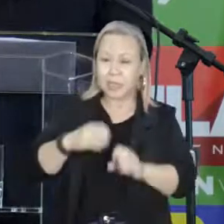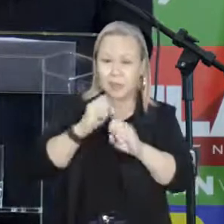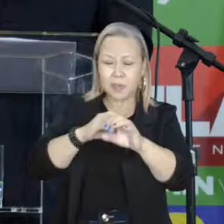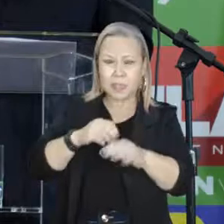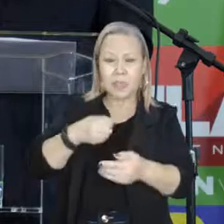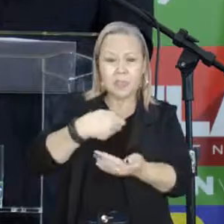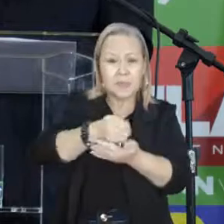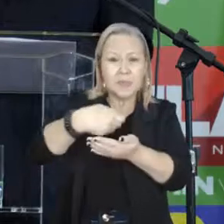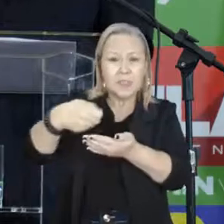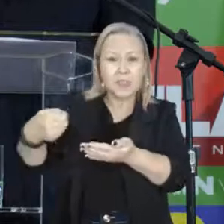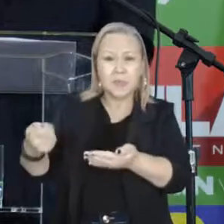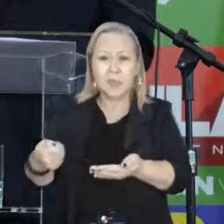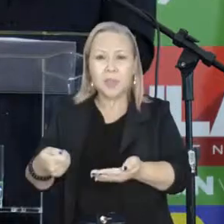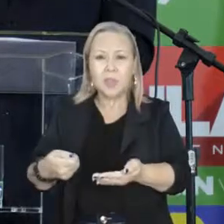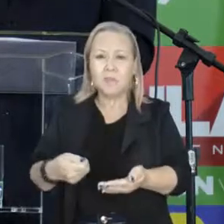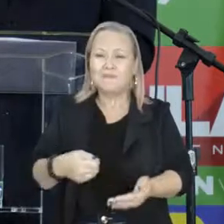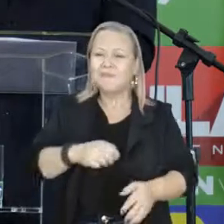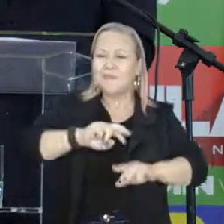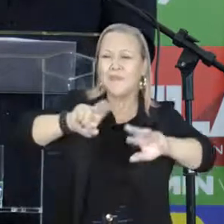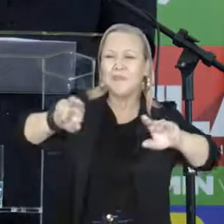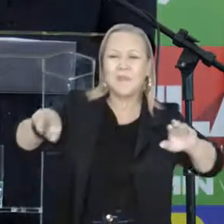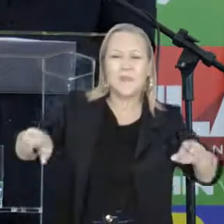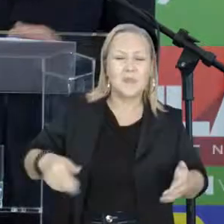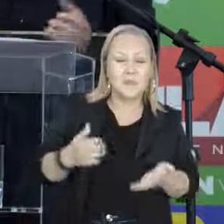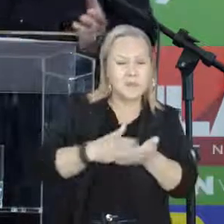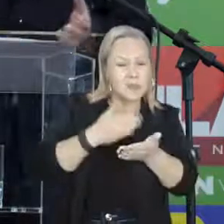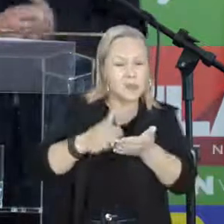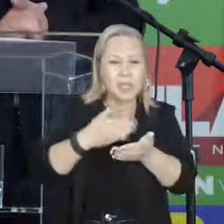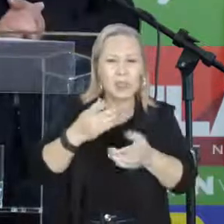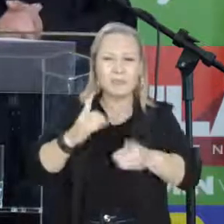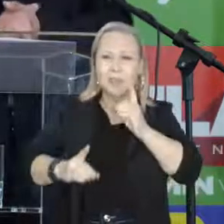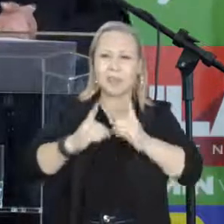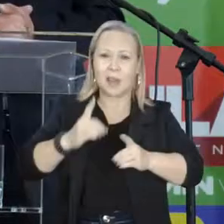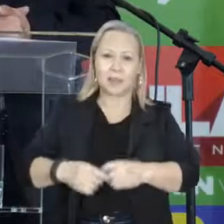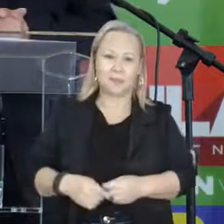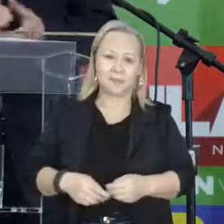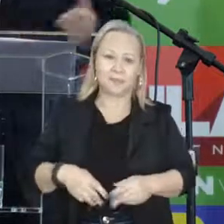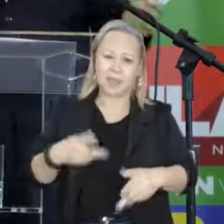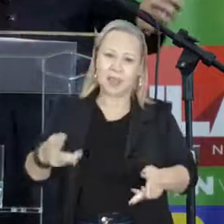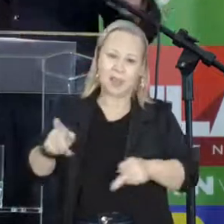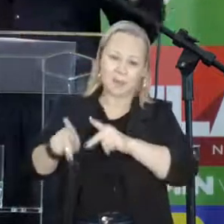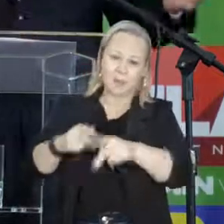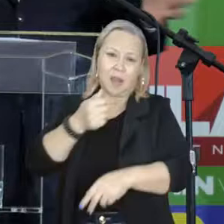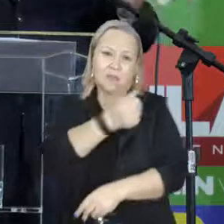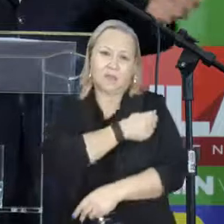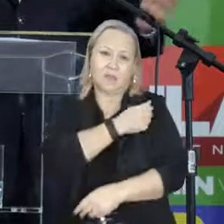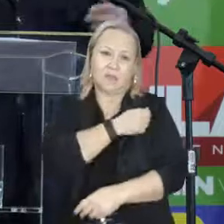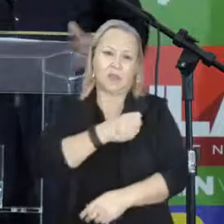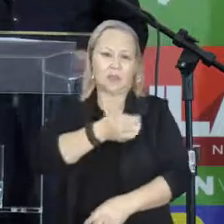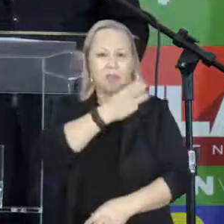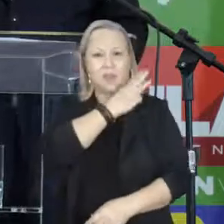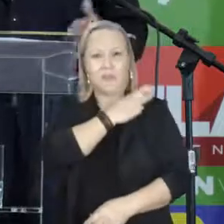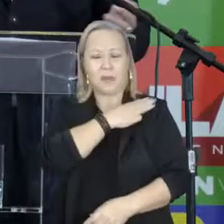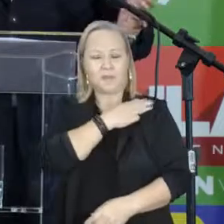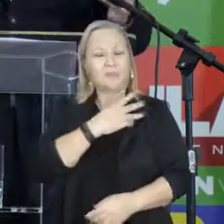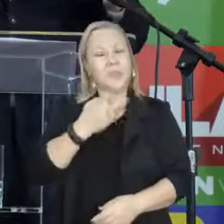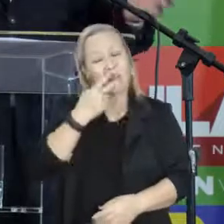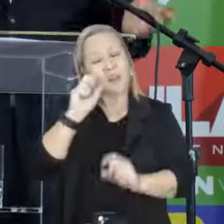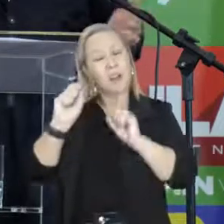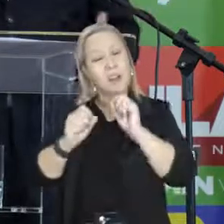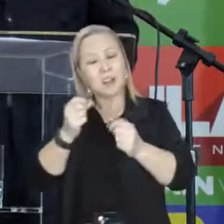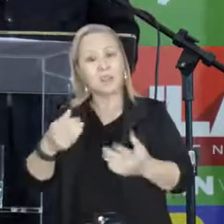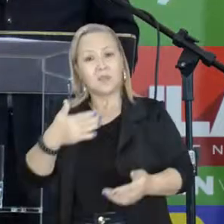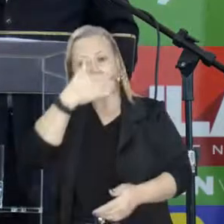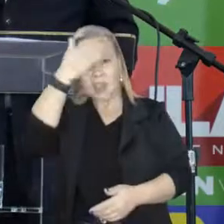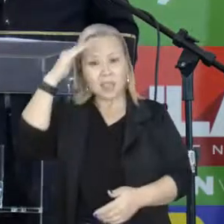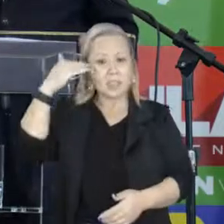ano para a população do ensino médio. Então, eu acho que a Simone vai me ajudar a ganhar essas eleições